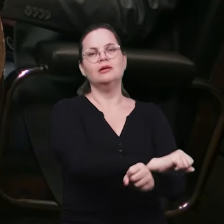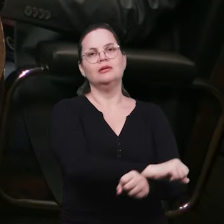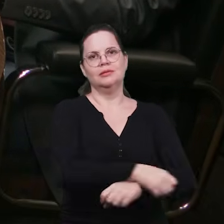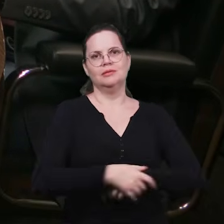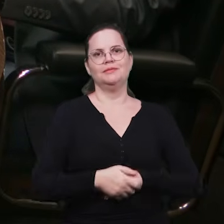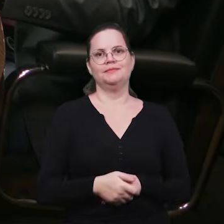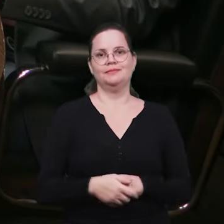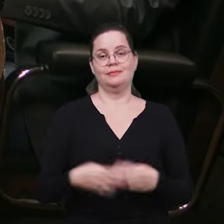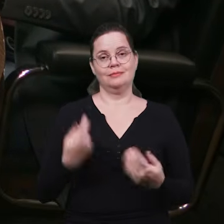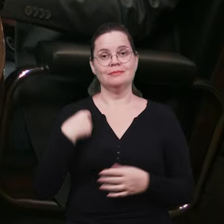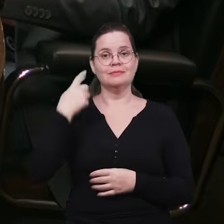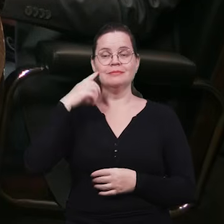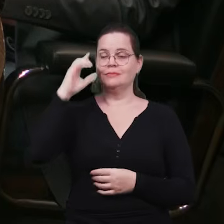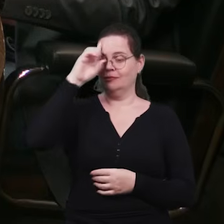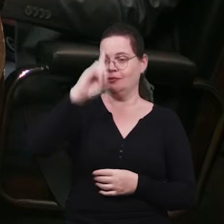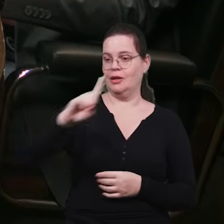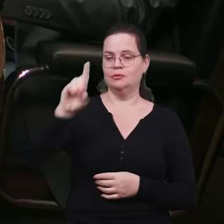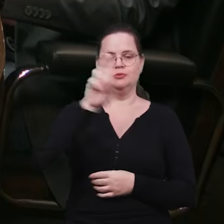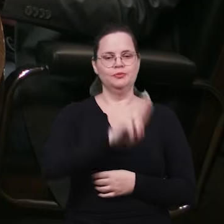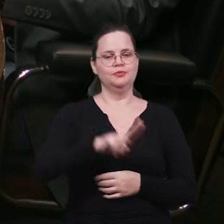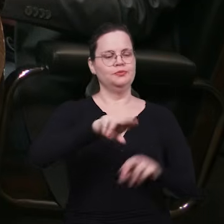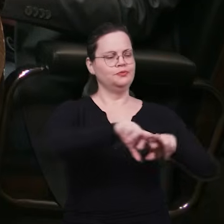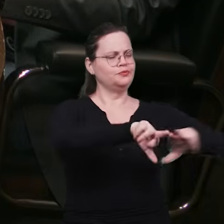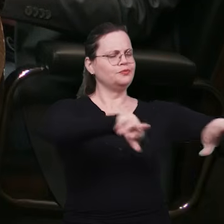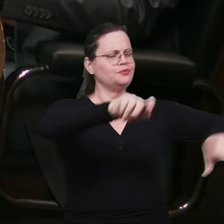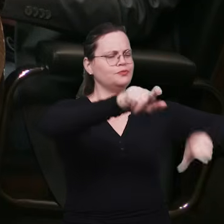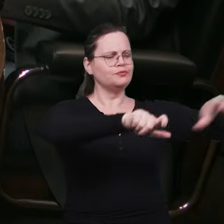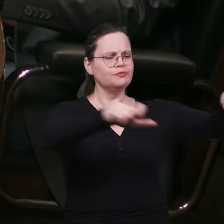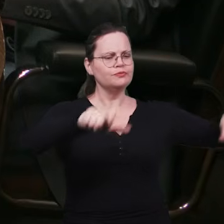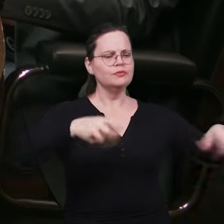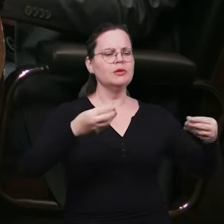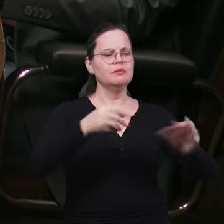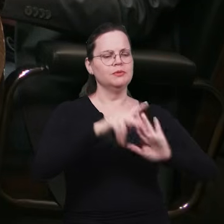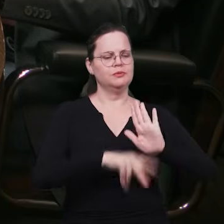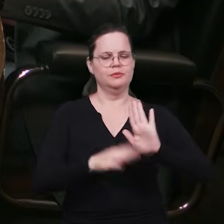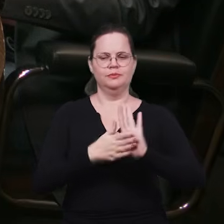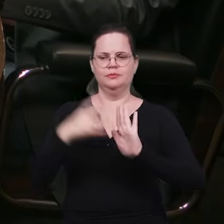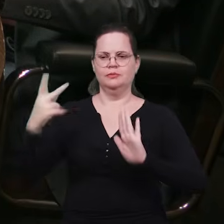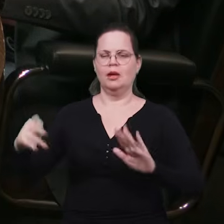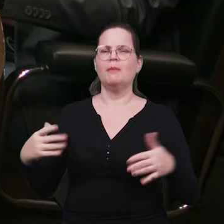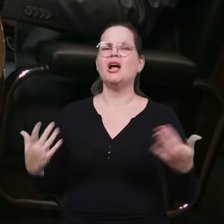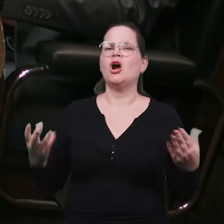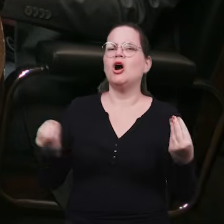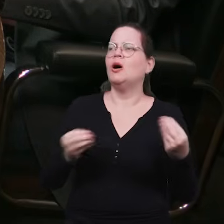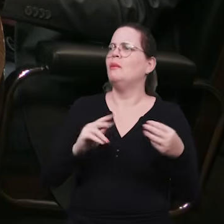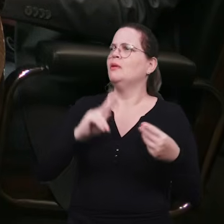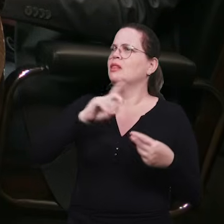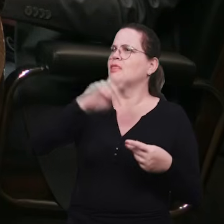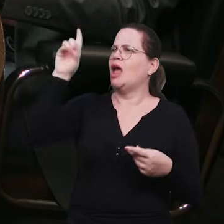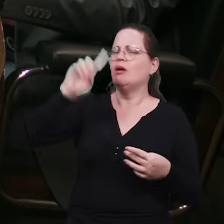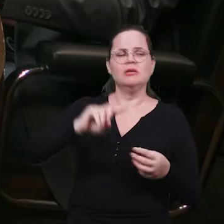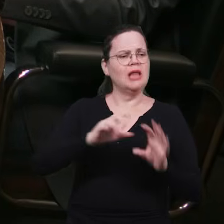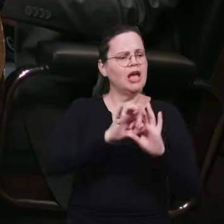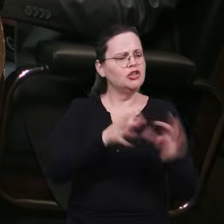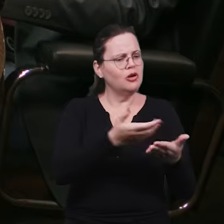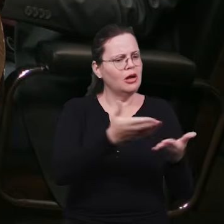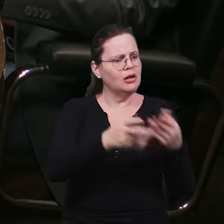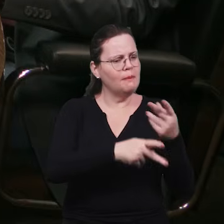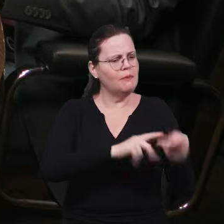para a realização da sua obra, né? Mas como é que Israel, o Senhor permitiu? Olha, o Senhor é um